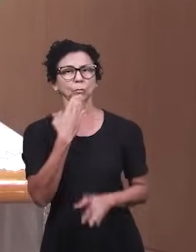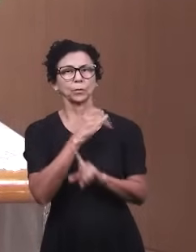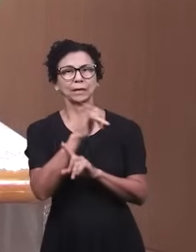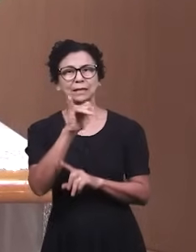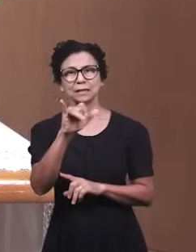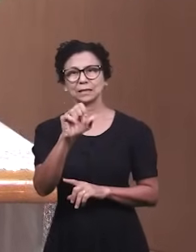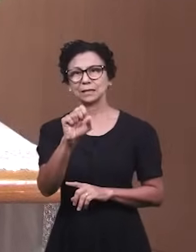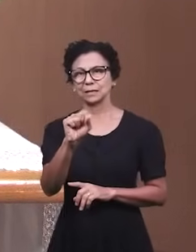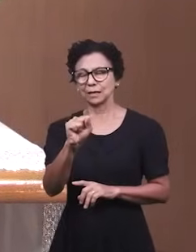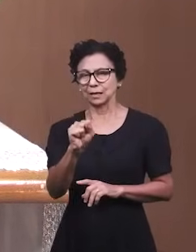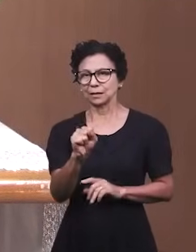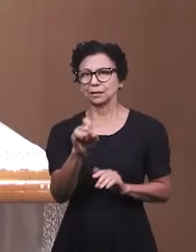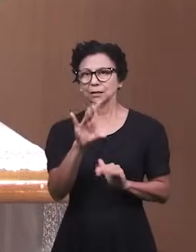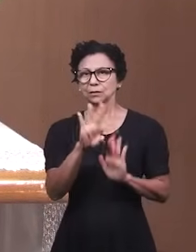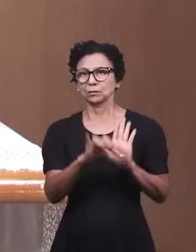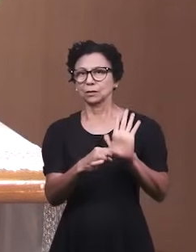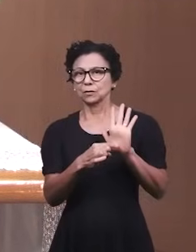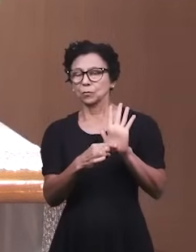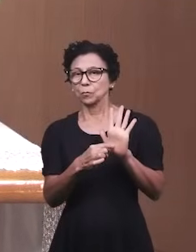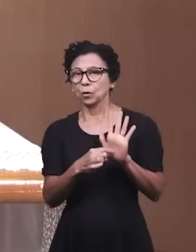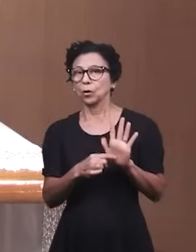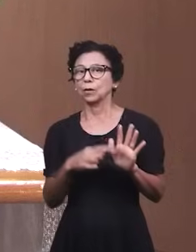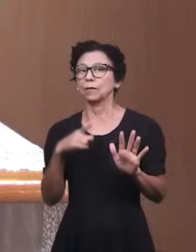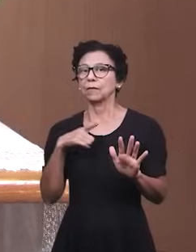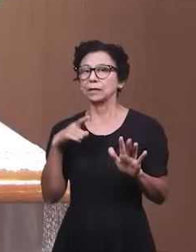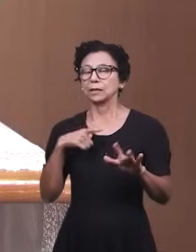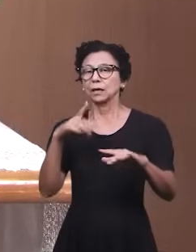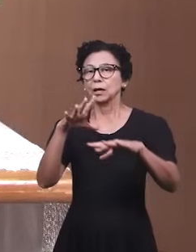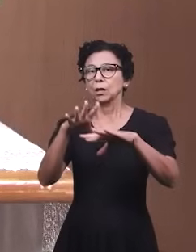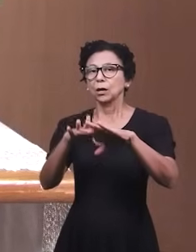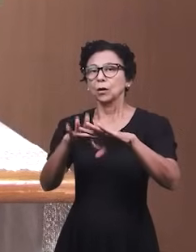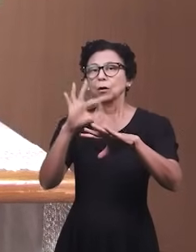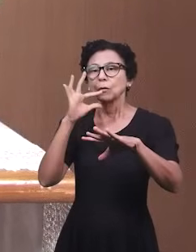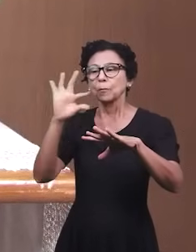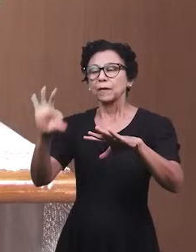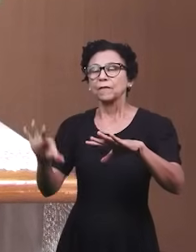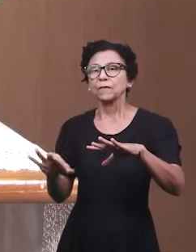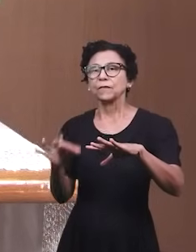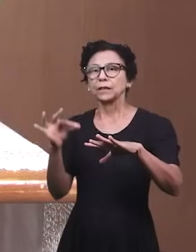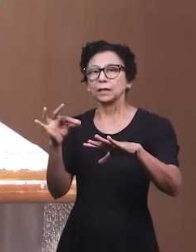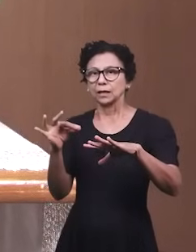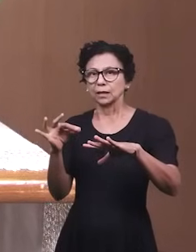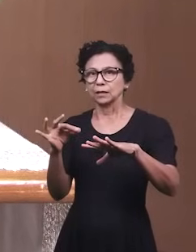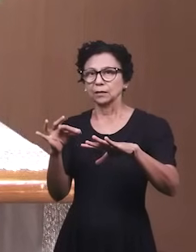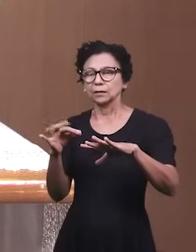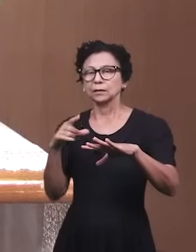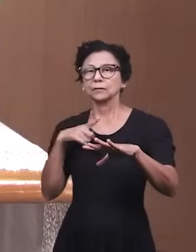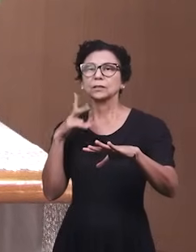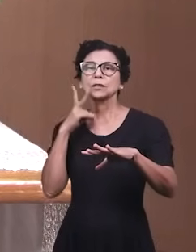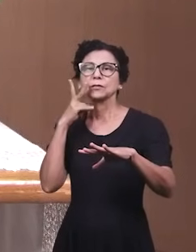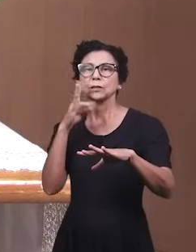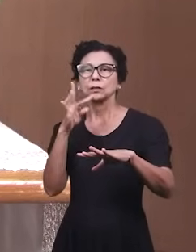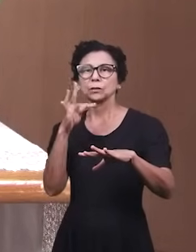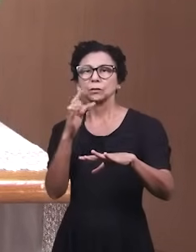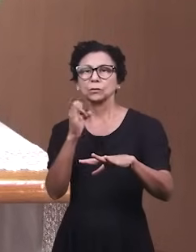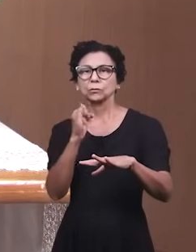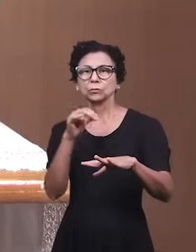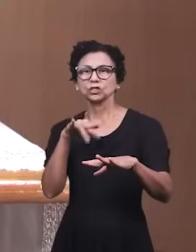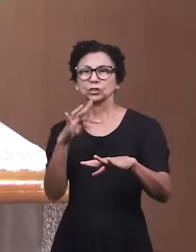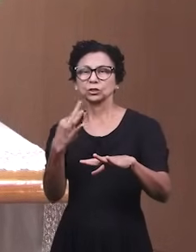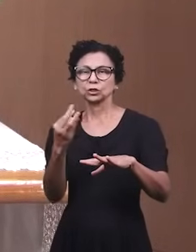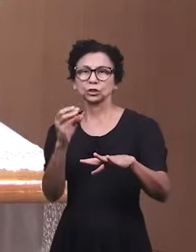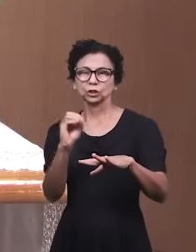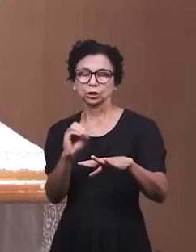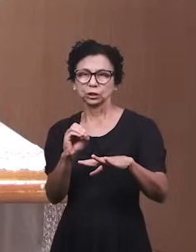texto: haverá uma vinha de vinho tinto em todos os momentos. O bom vinho que